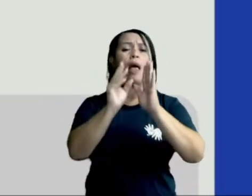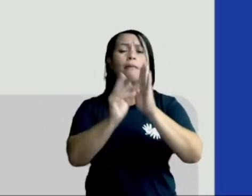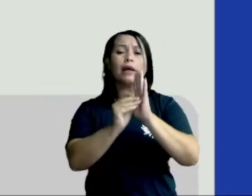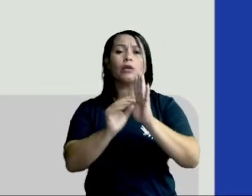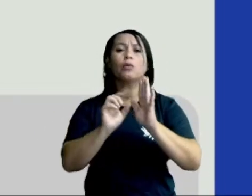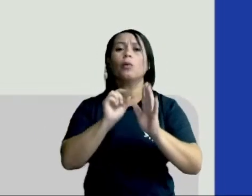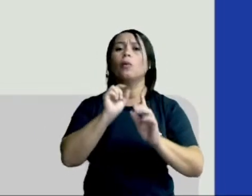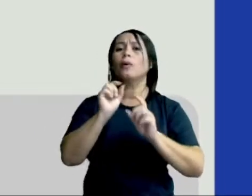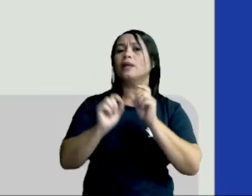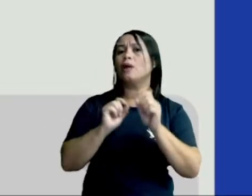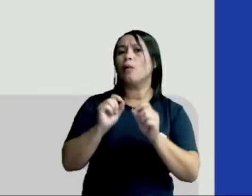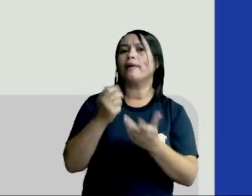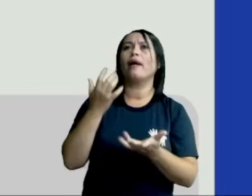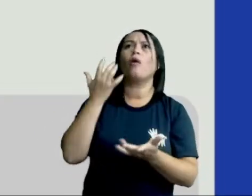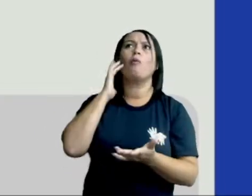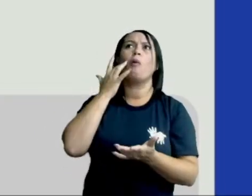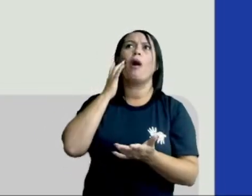que